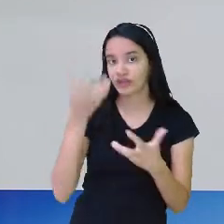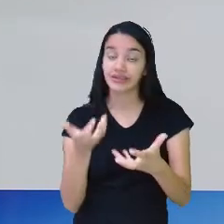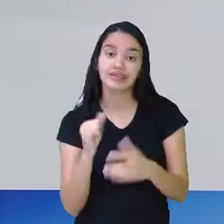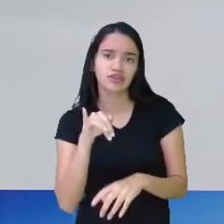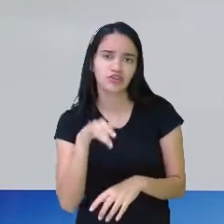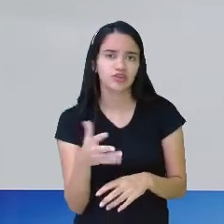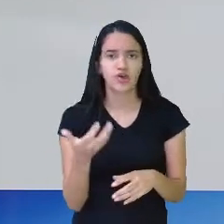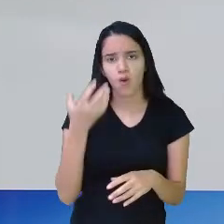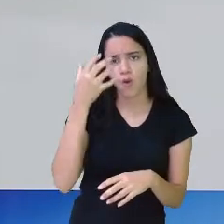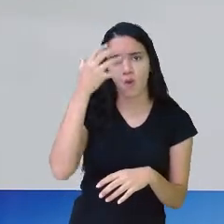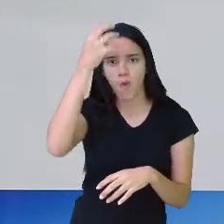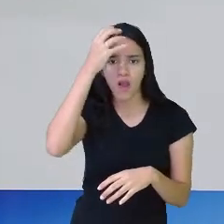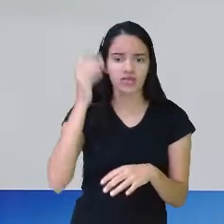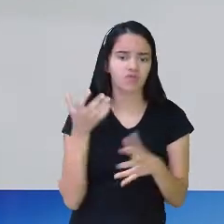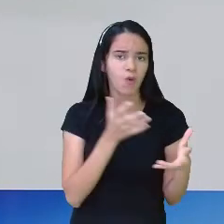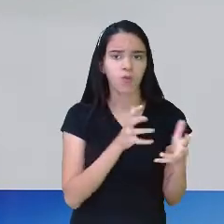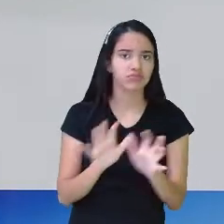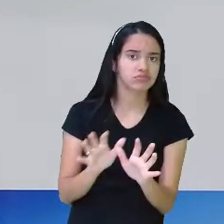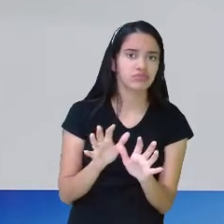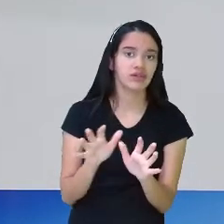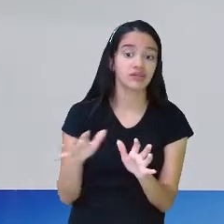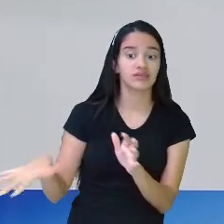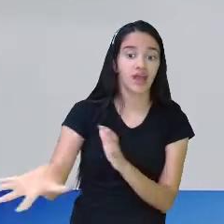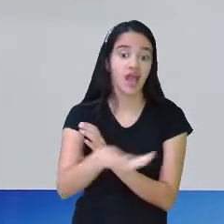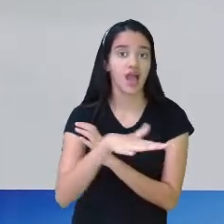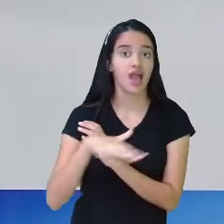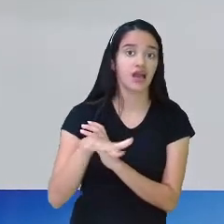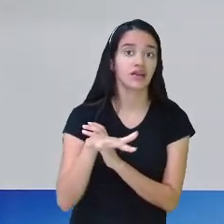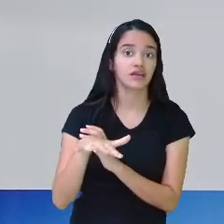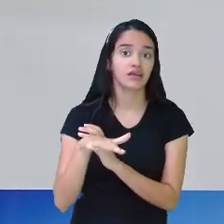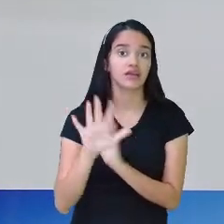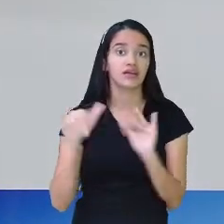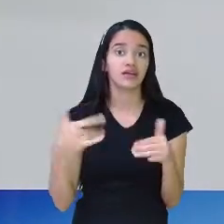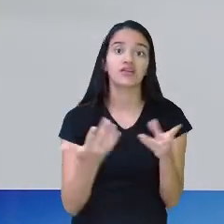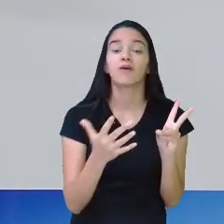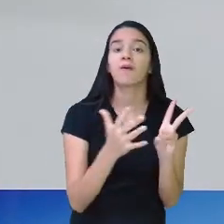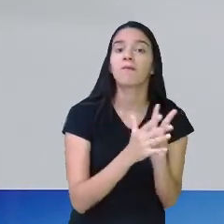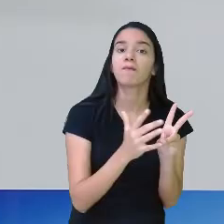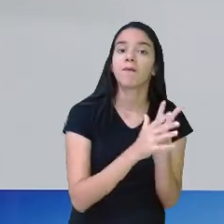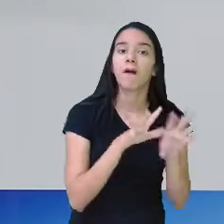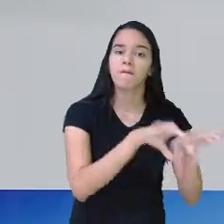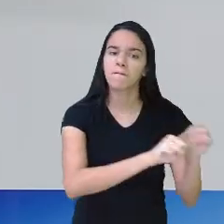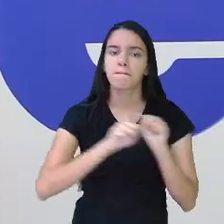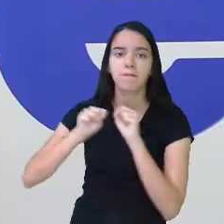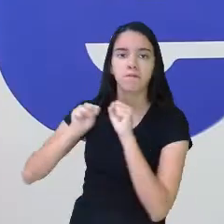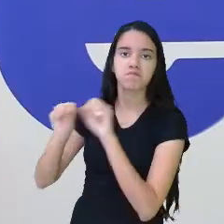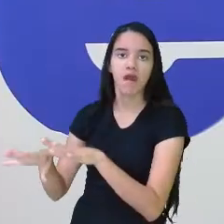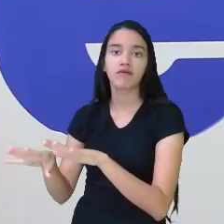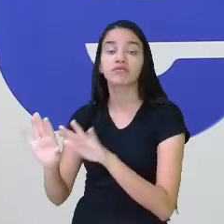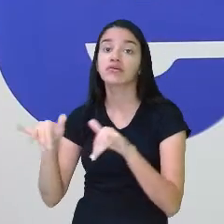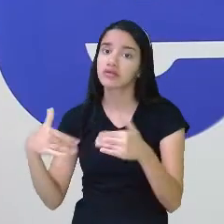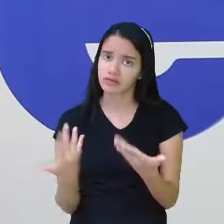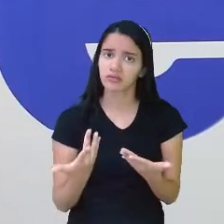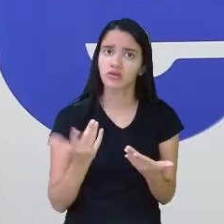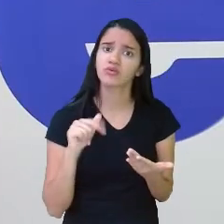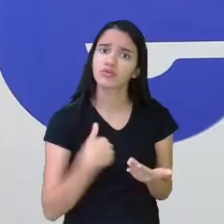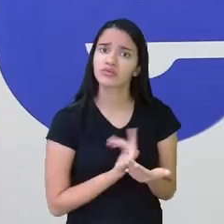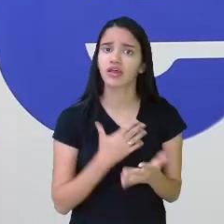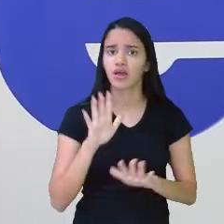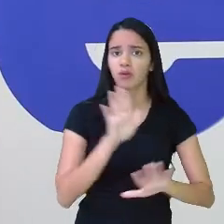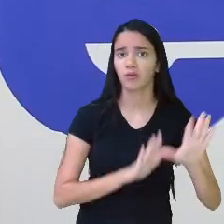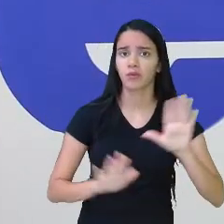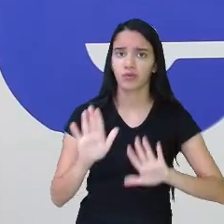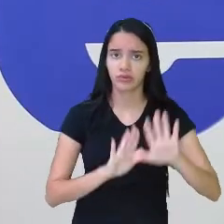se o rei, professora Mauricéia, não quisesse tomar aquela território ali, aquela área, ele mandava os indígenas saírem tudinho. Pois é, e aí a gente tem que ter